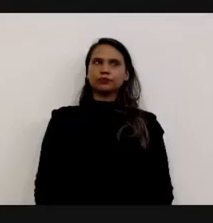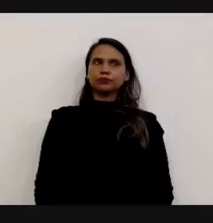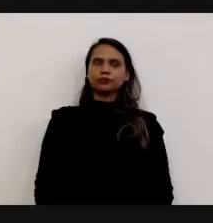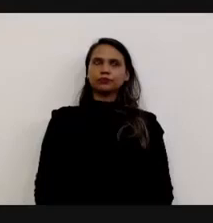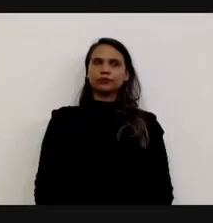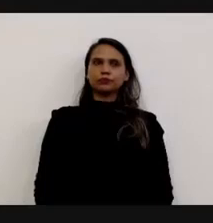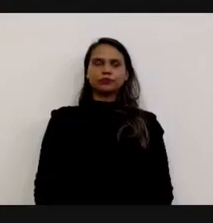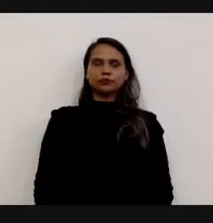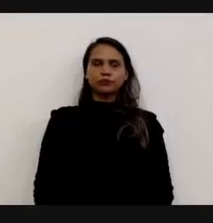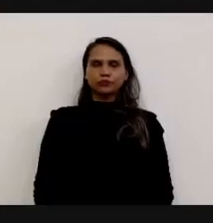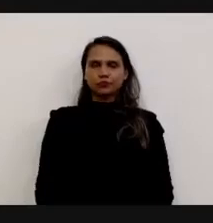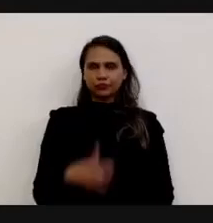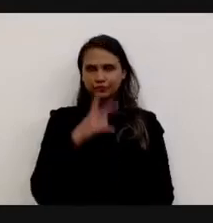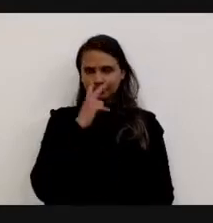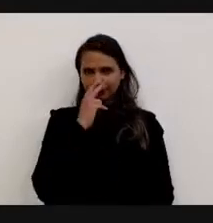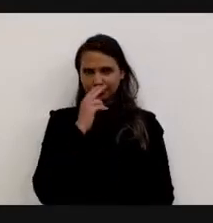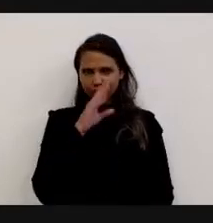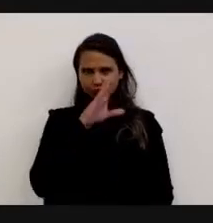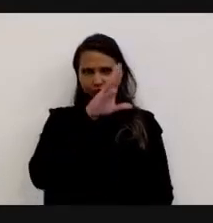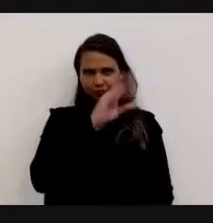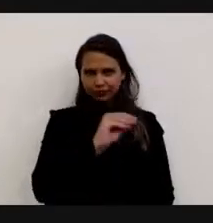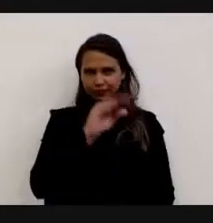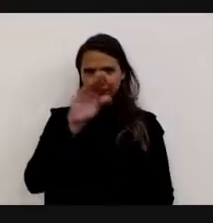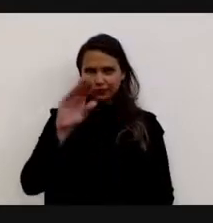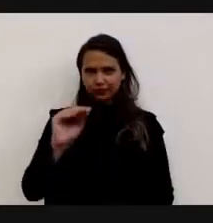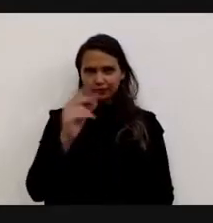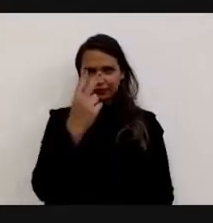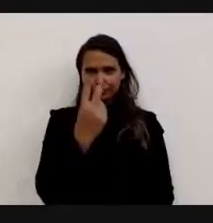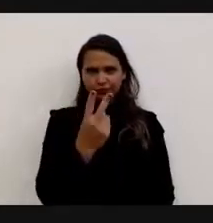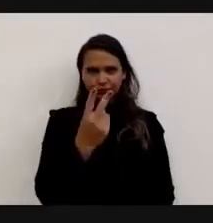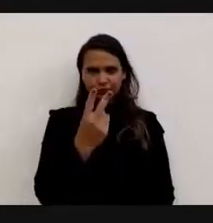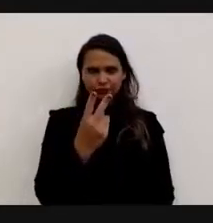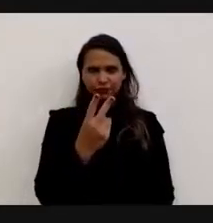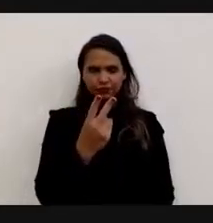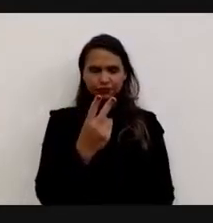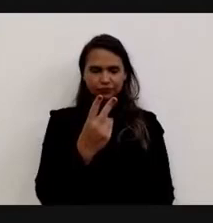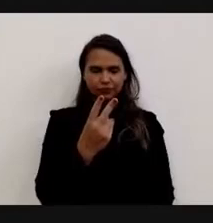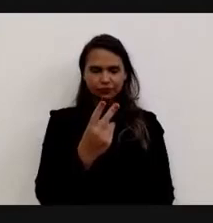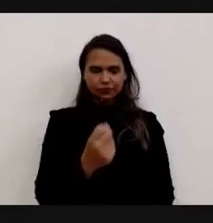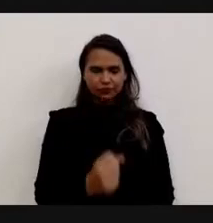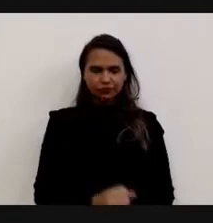A gente não está te ouvindo. Acho que o microfone agora que você está usando está desligado.